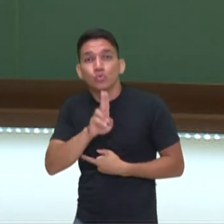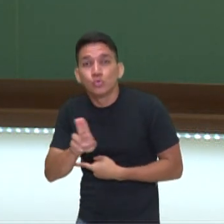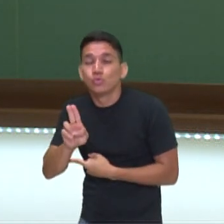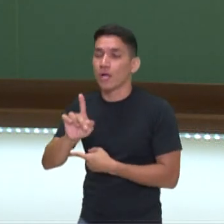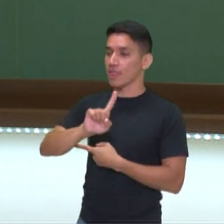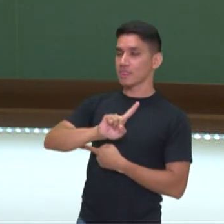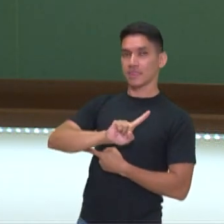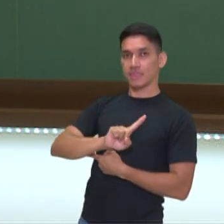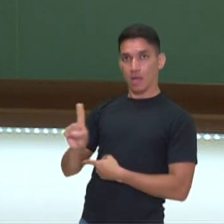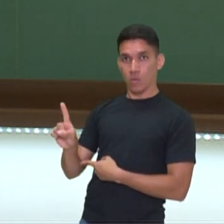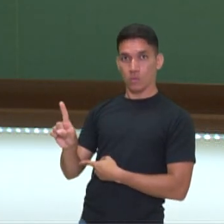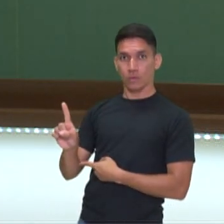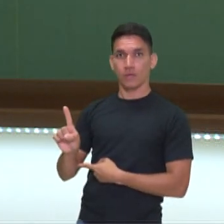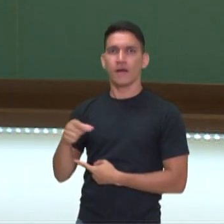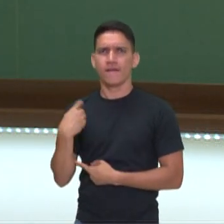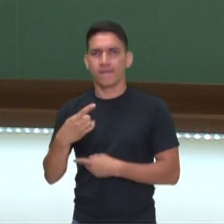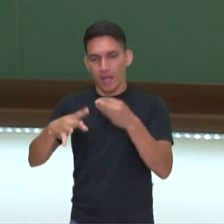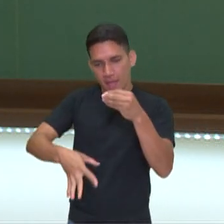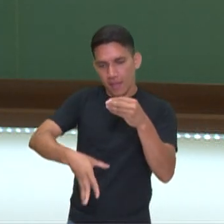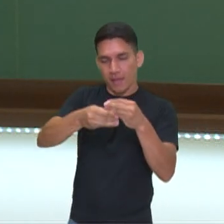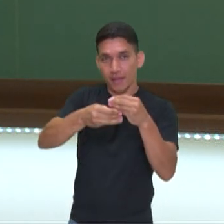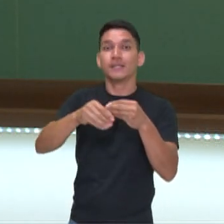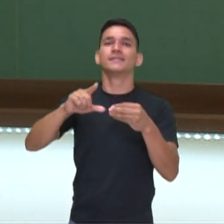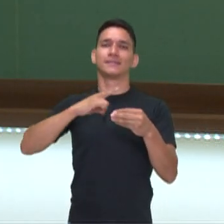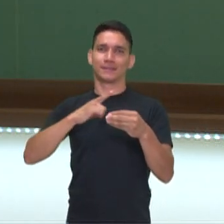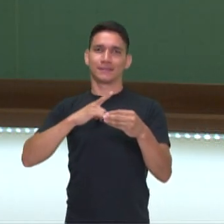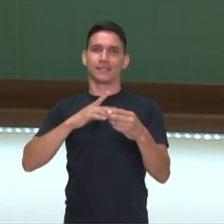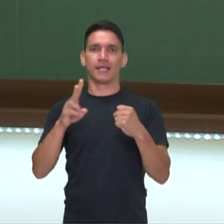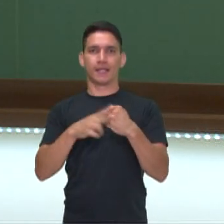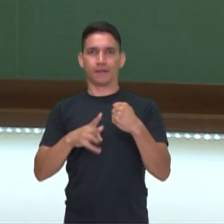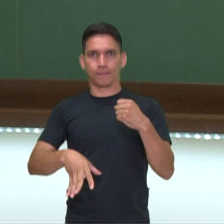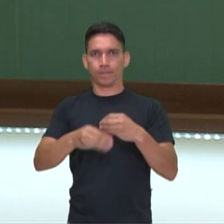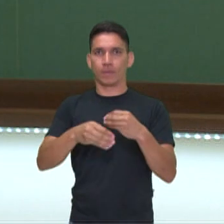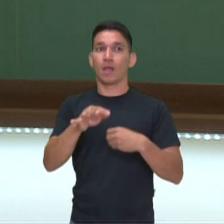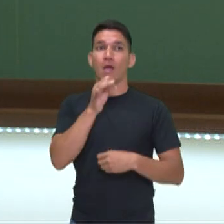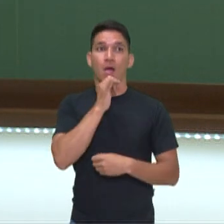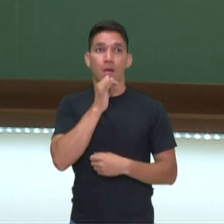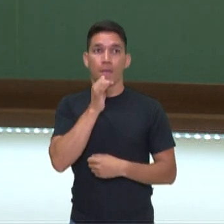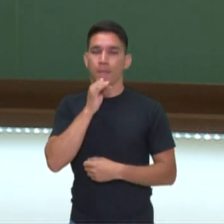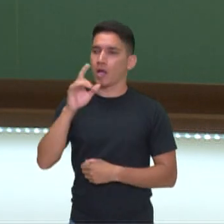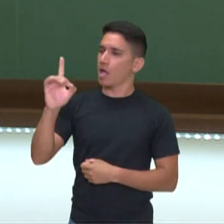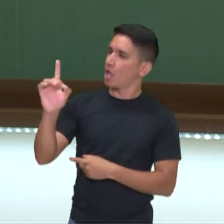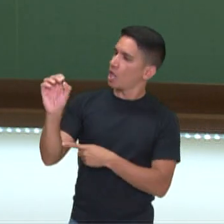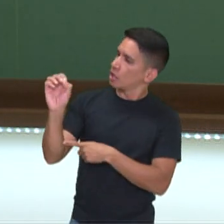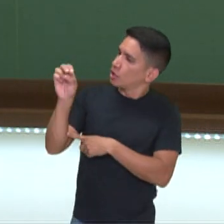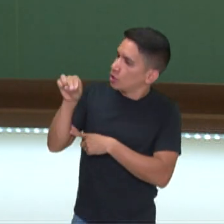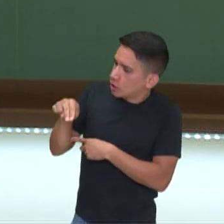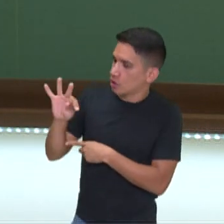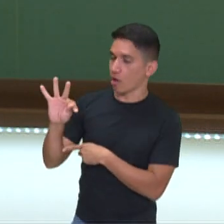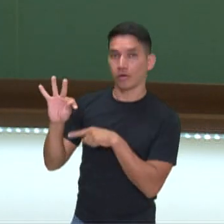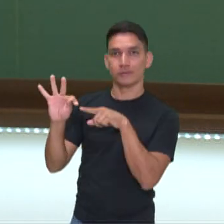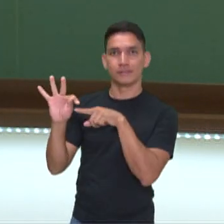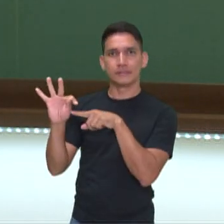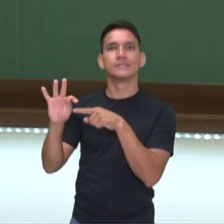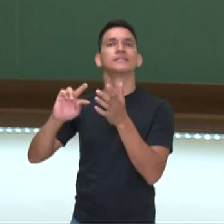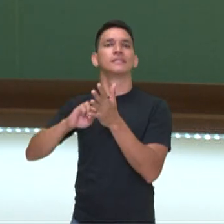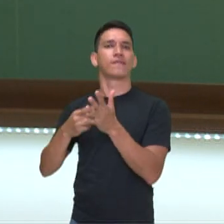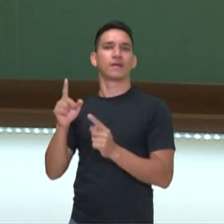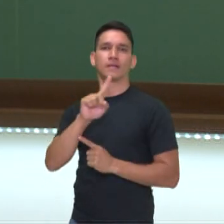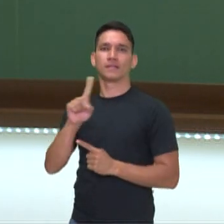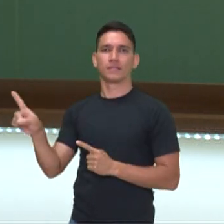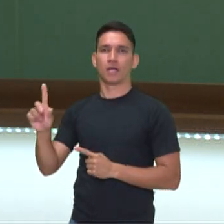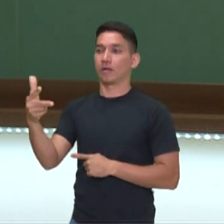negativa, nós vamos acrescentar um auxiliar. Don't, para a primeira e segunda do singular e as pessoas do